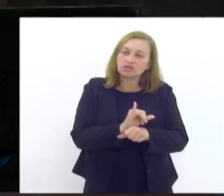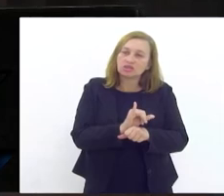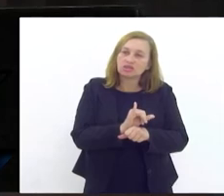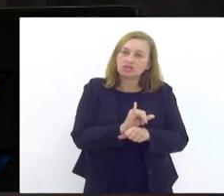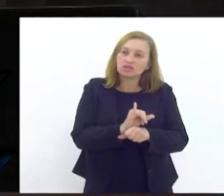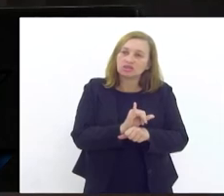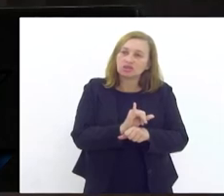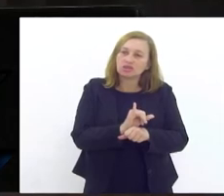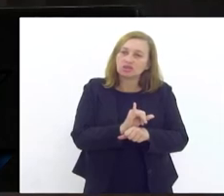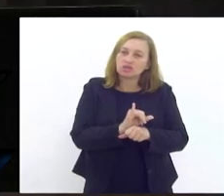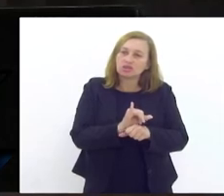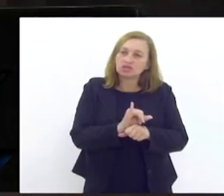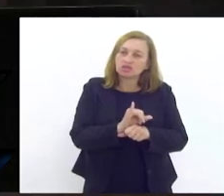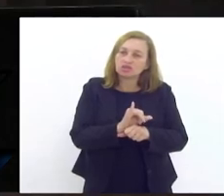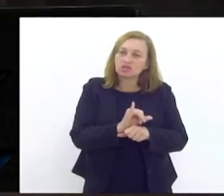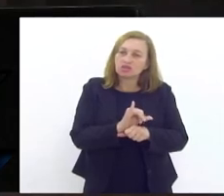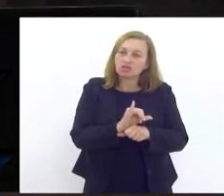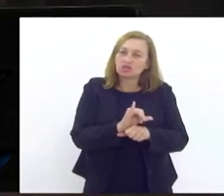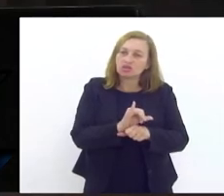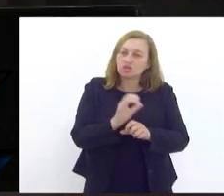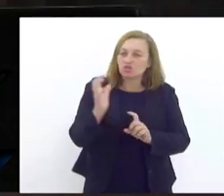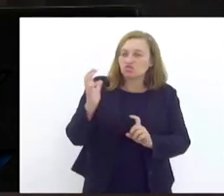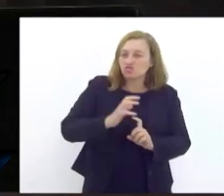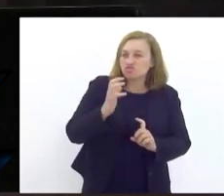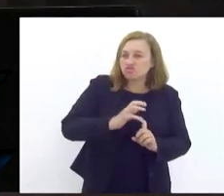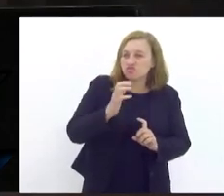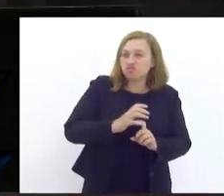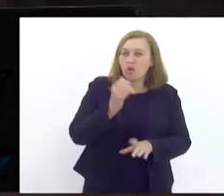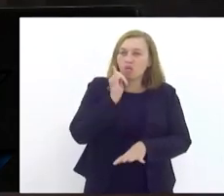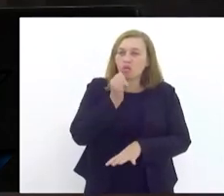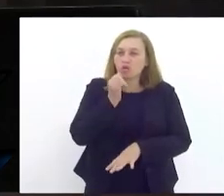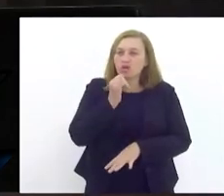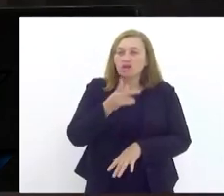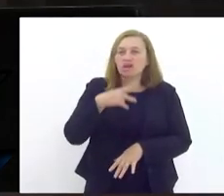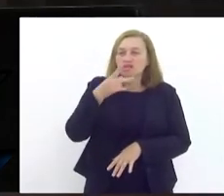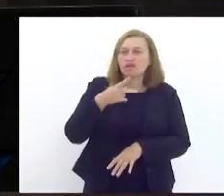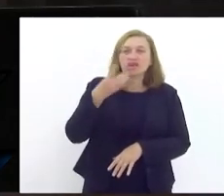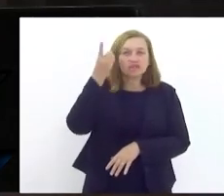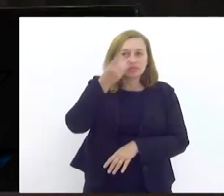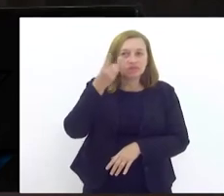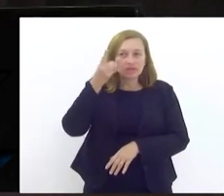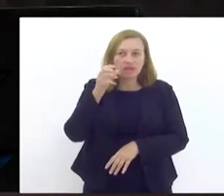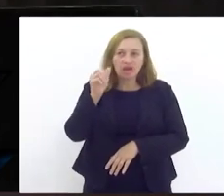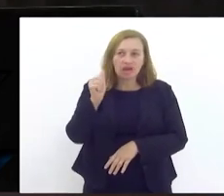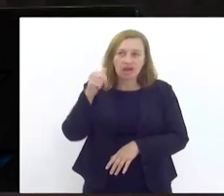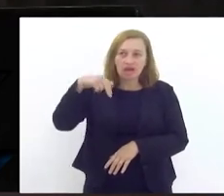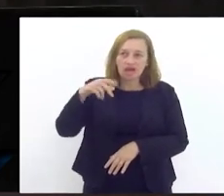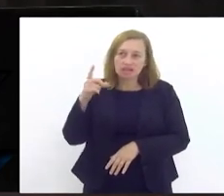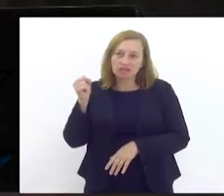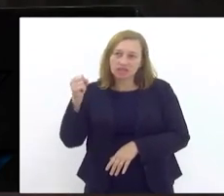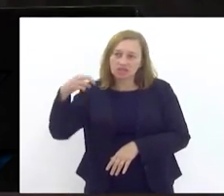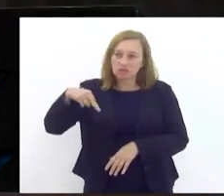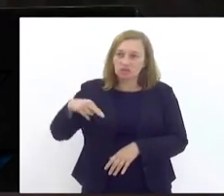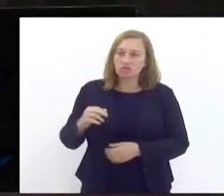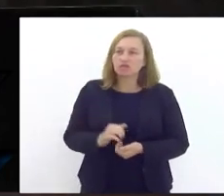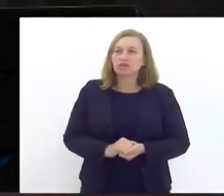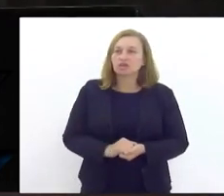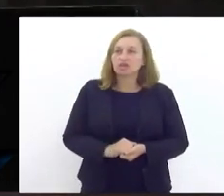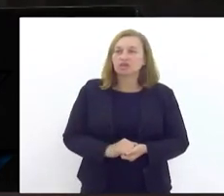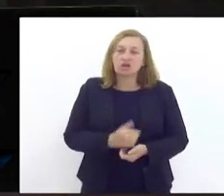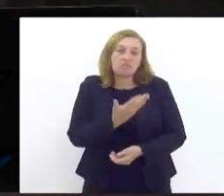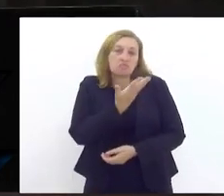de retórica impor a sua narrativa que a fala do deputado Anderson estava sendo de alguma forma